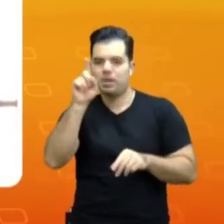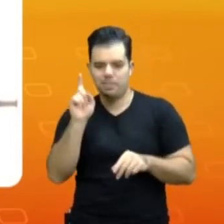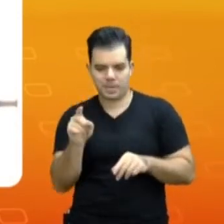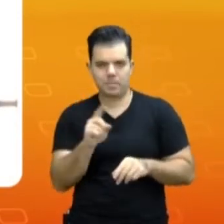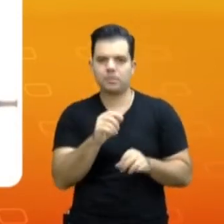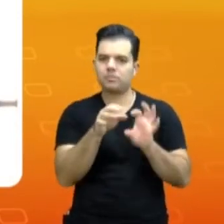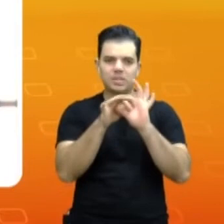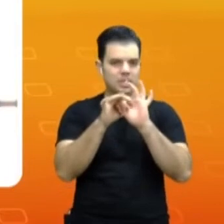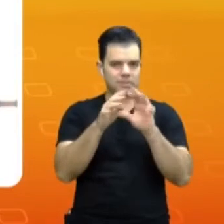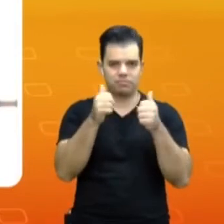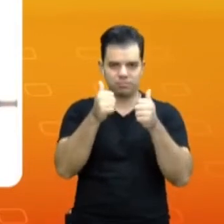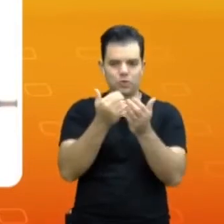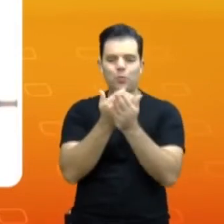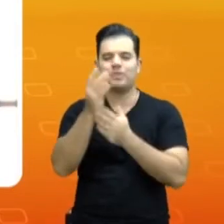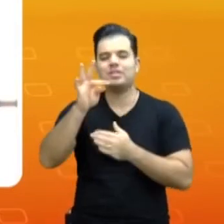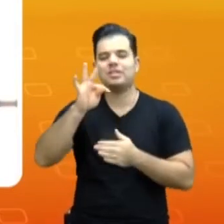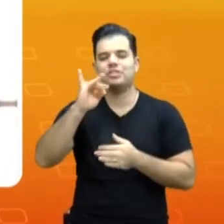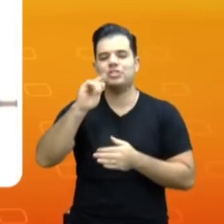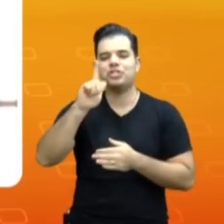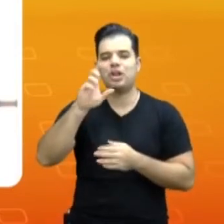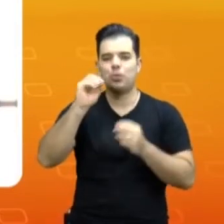mundo.